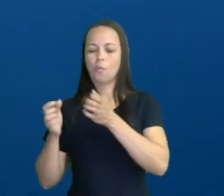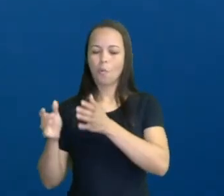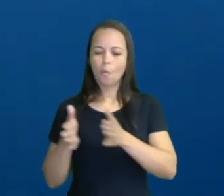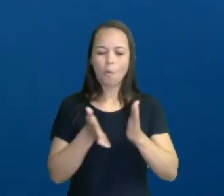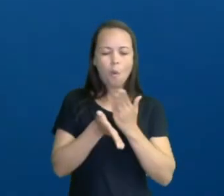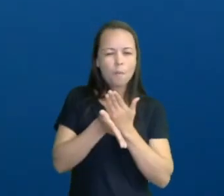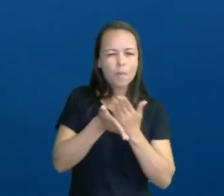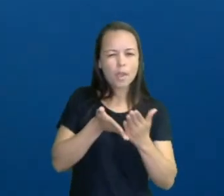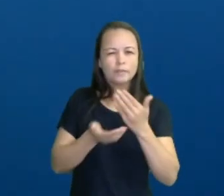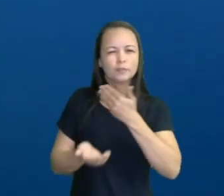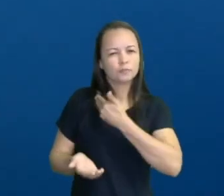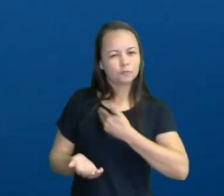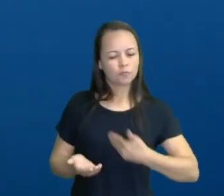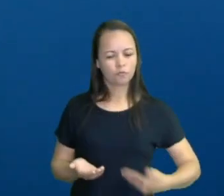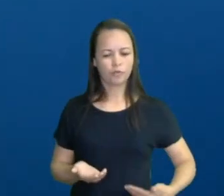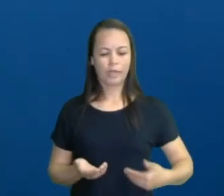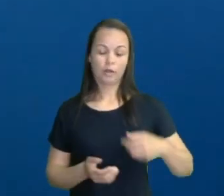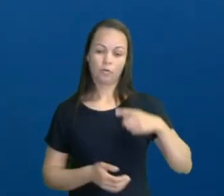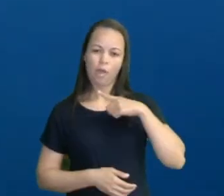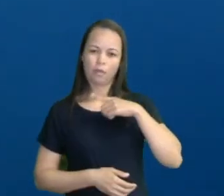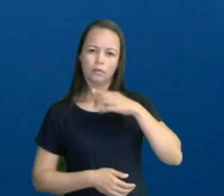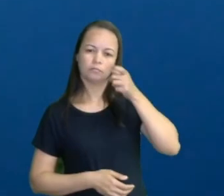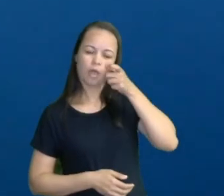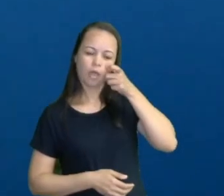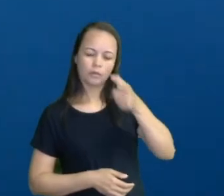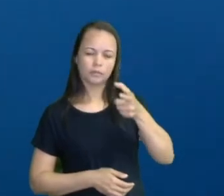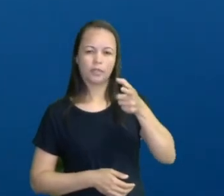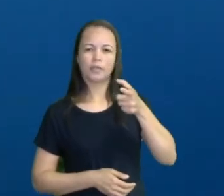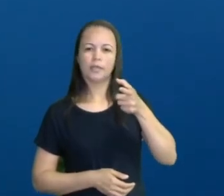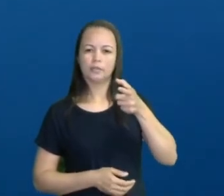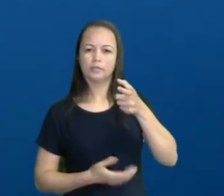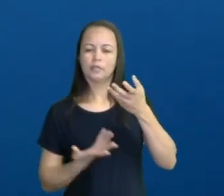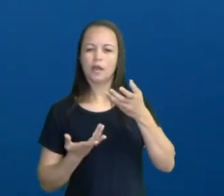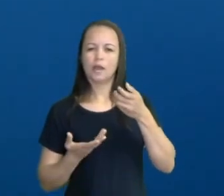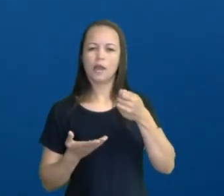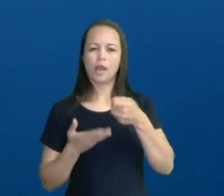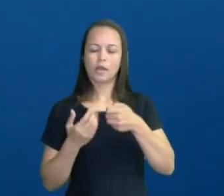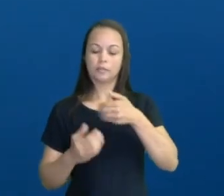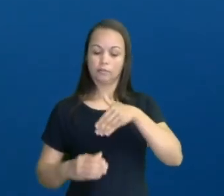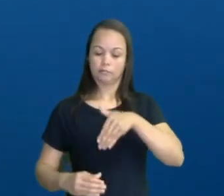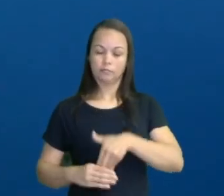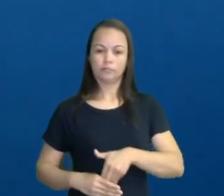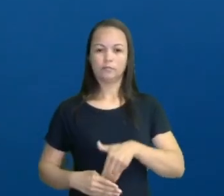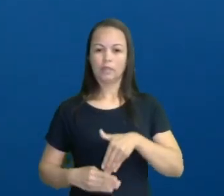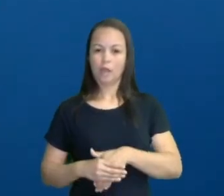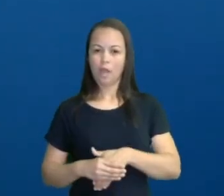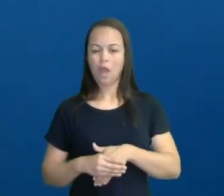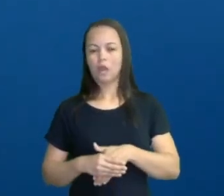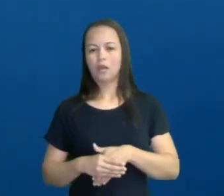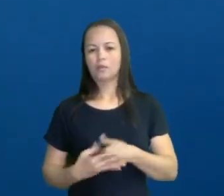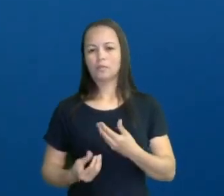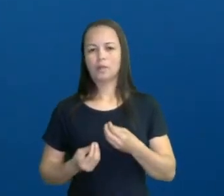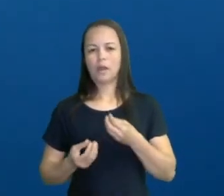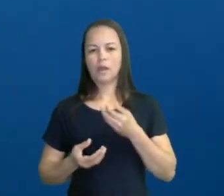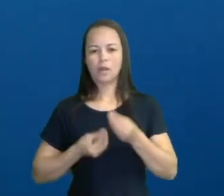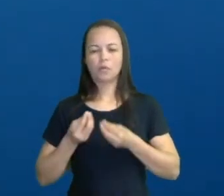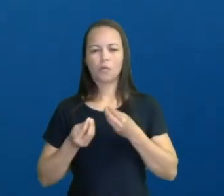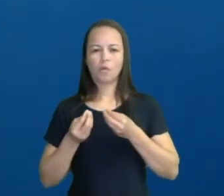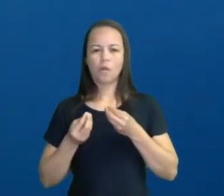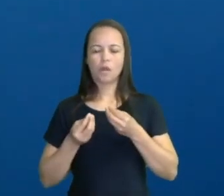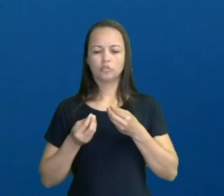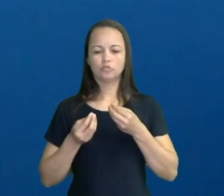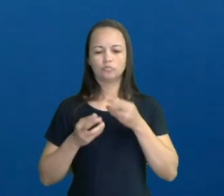governo tem um interesse do início, né, a ascensão de Napoleão, tem um interesse para corresponder aos